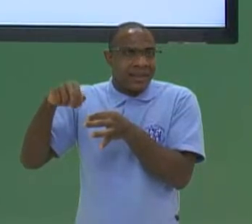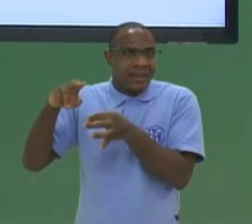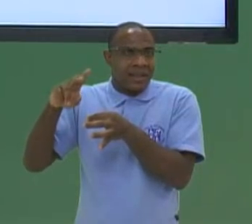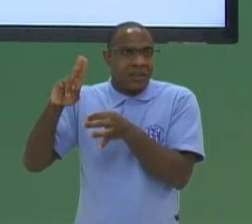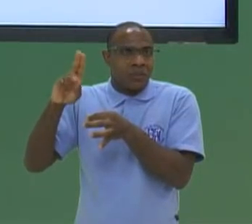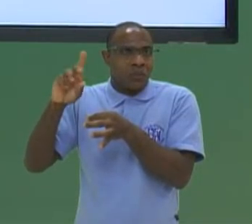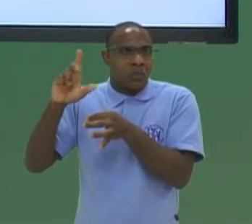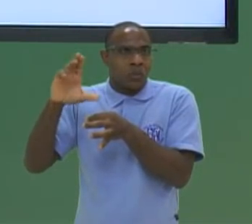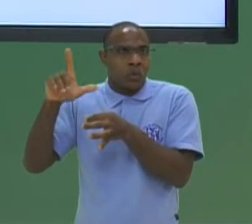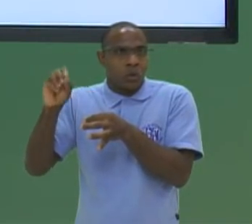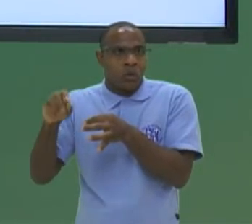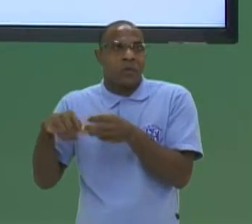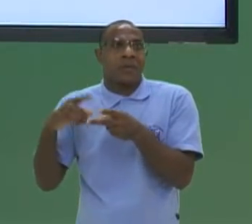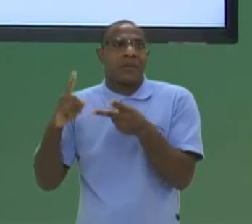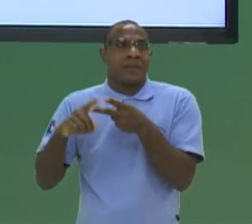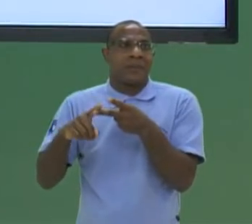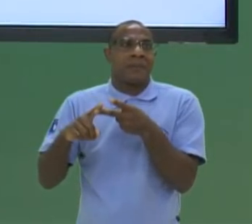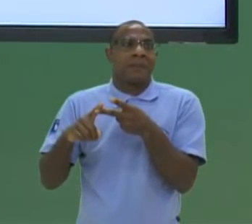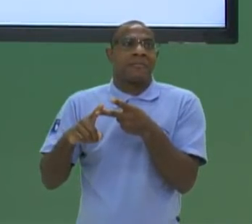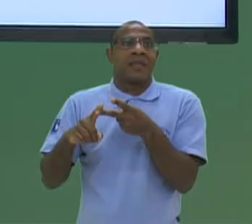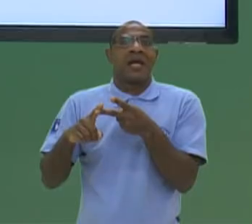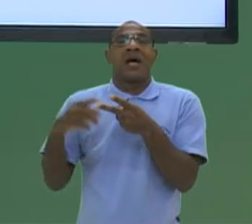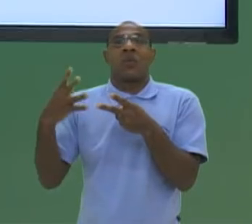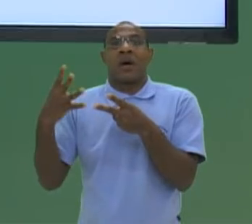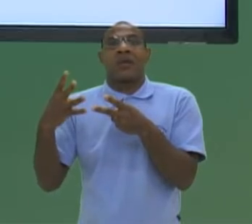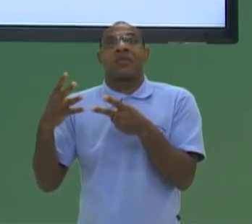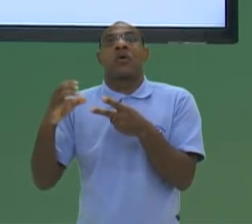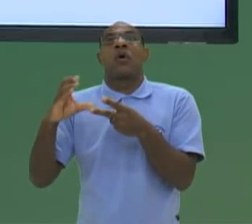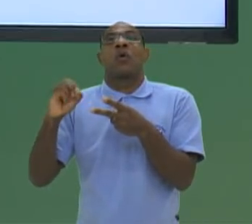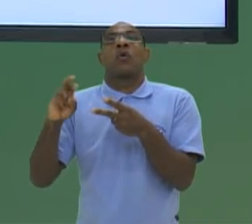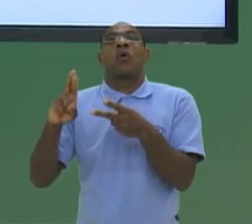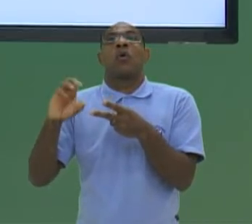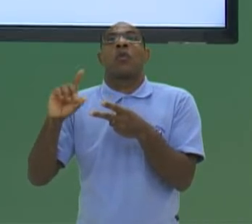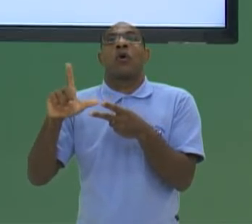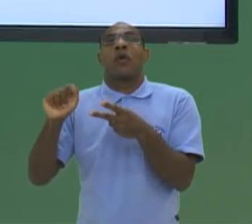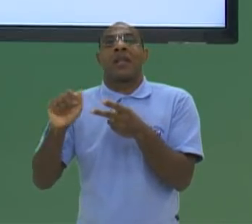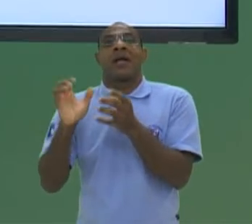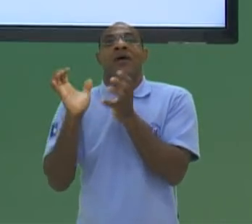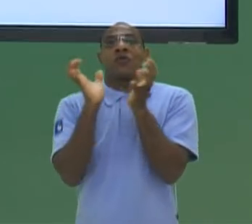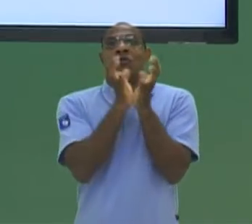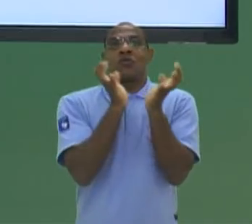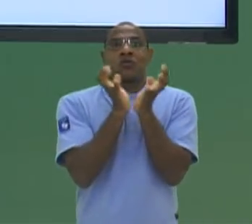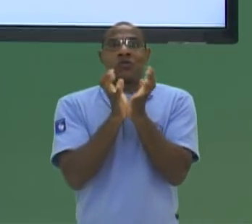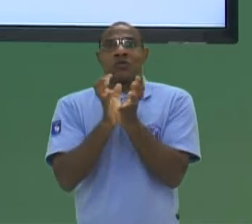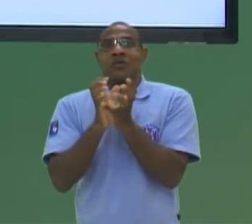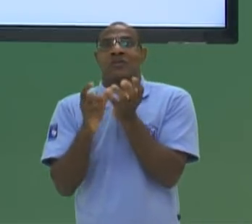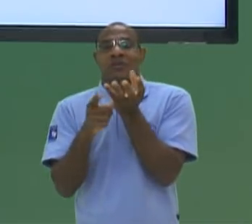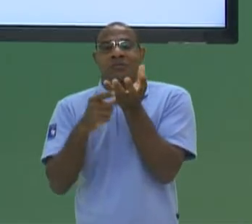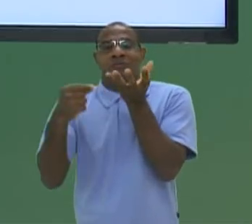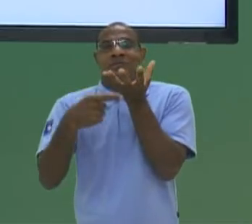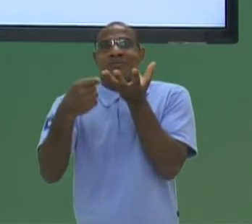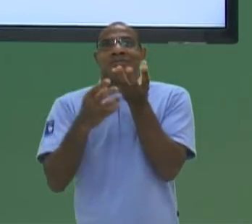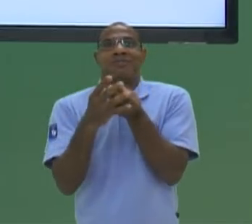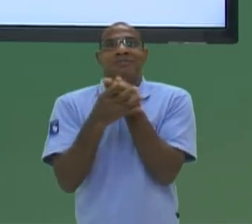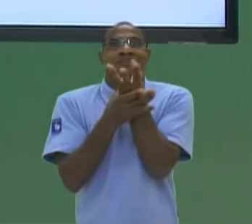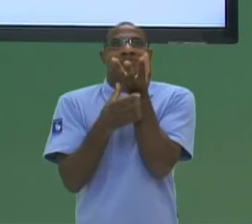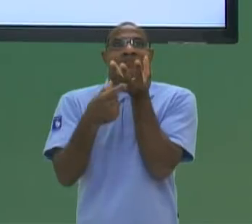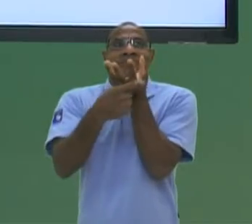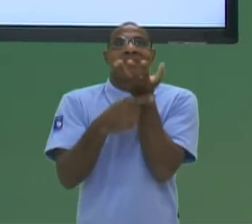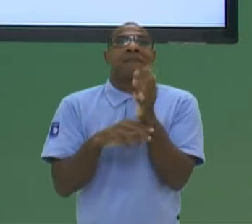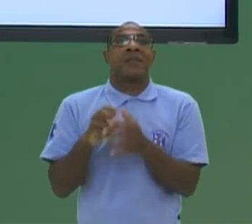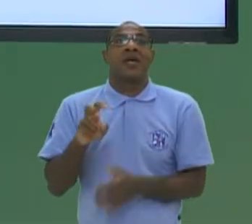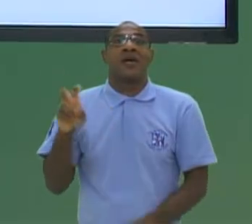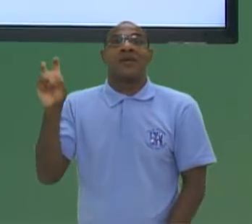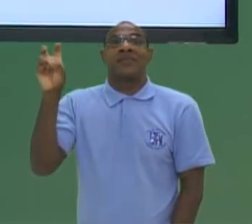parte 4 é a corola, que é o conjunto de todas as pétalas. O número 5 são